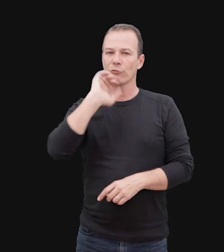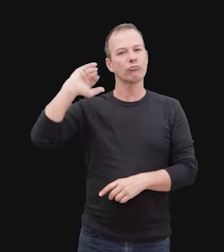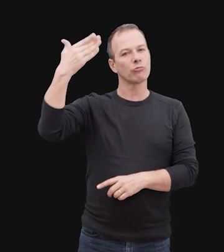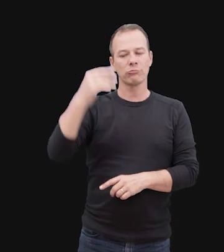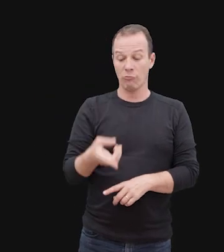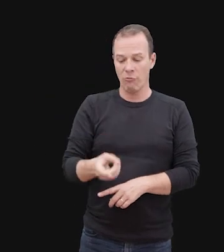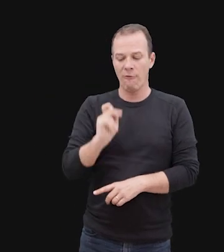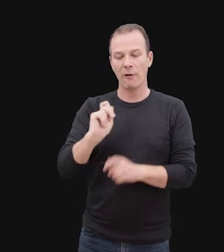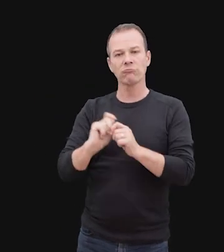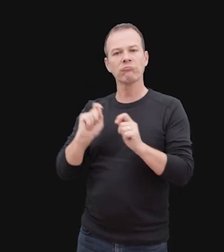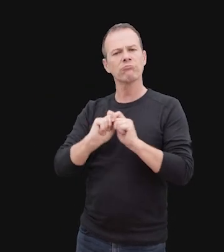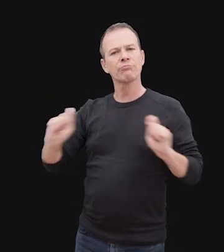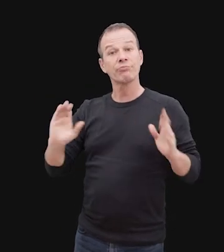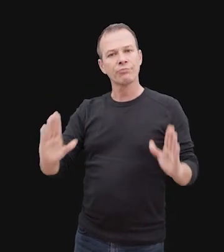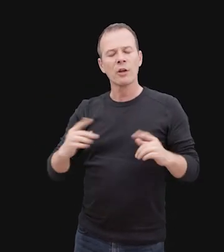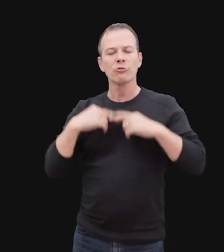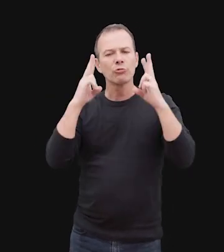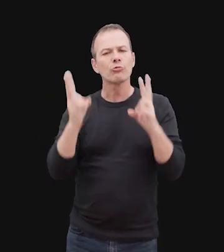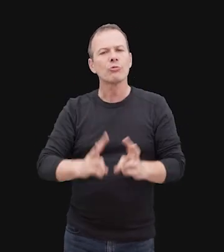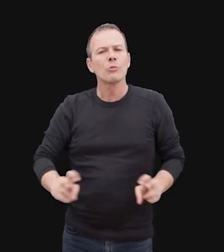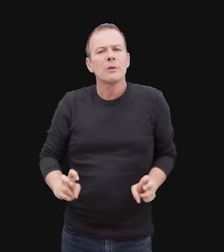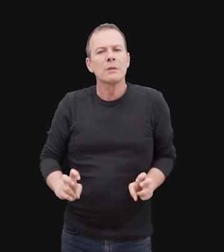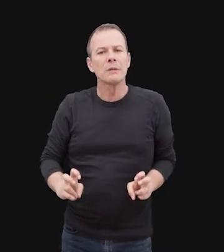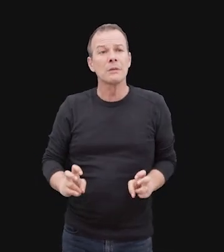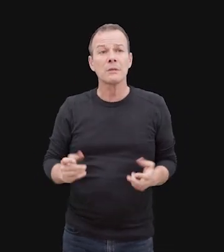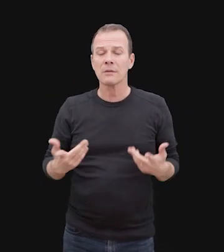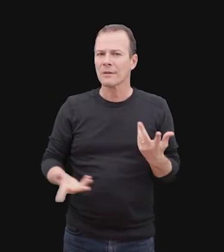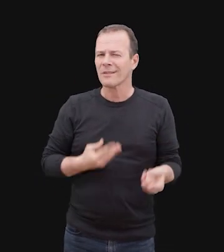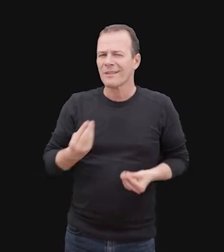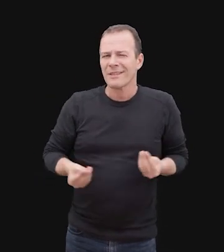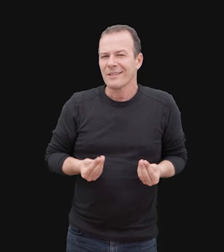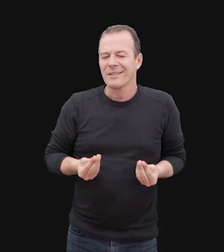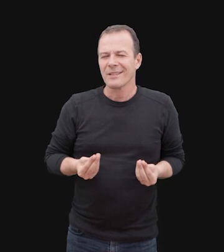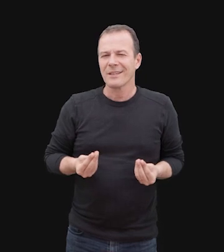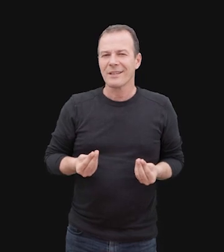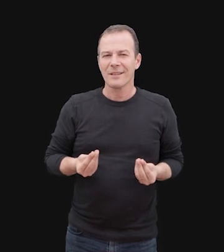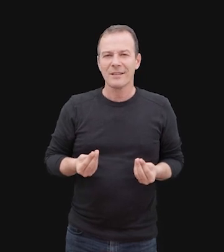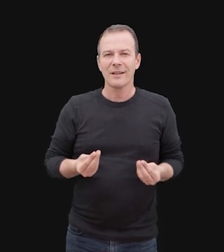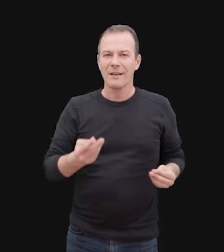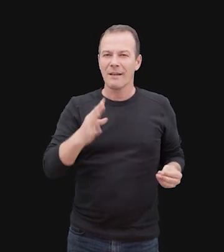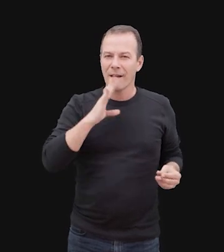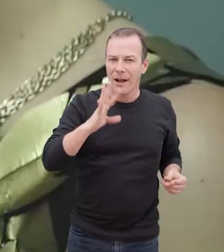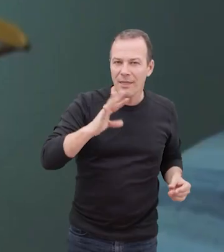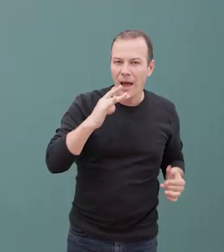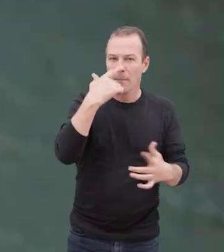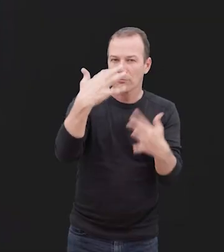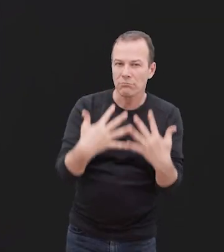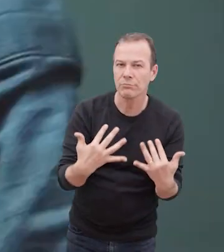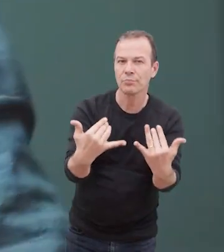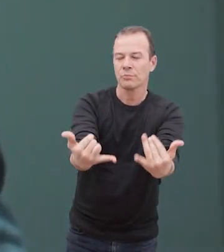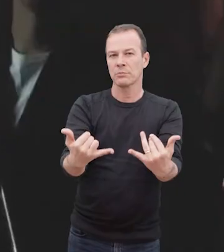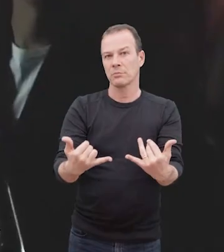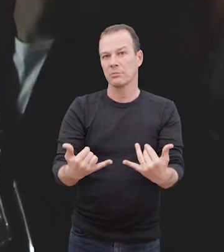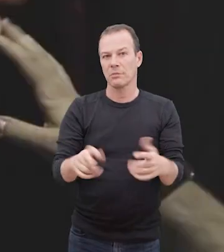vocalista durante 9 anos, que descobri o que é que realmente quer dizer esta coisa de cantar para um público, ser